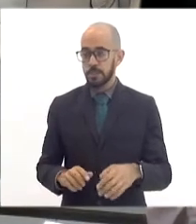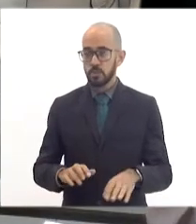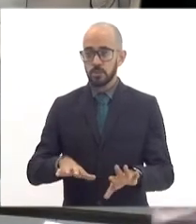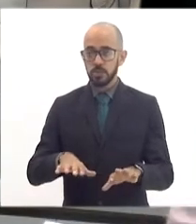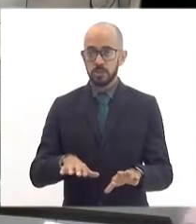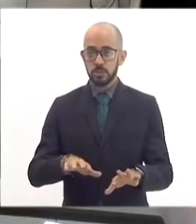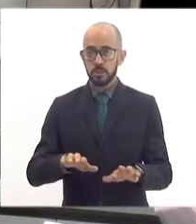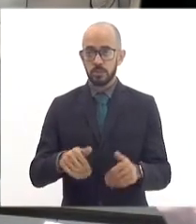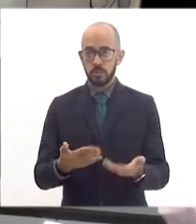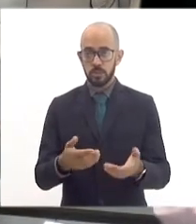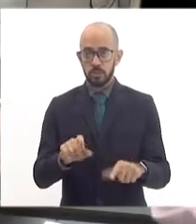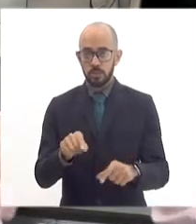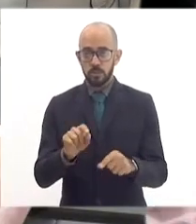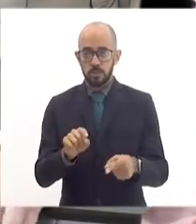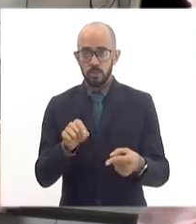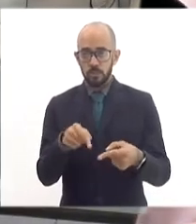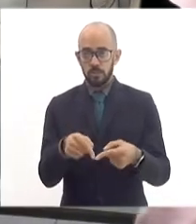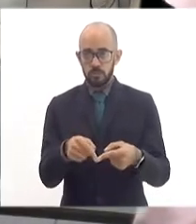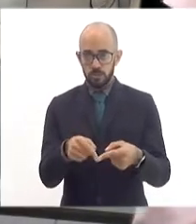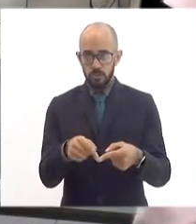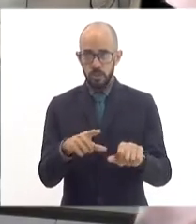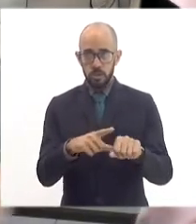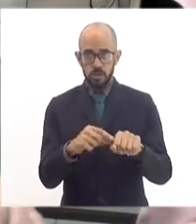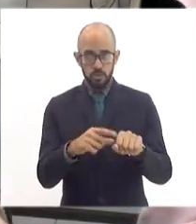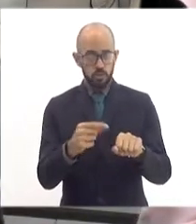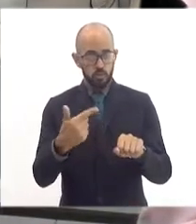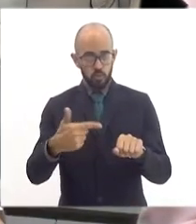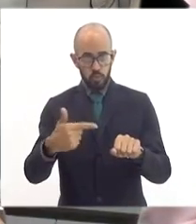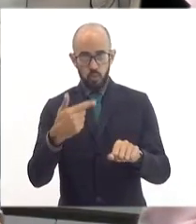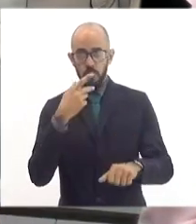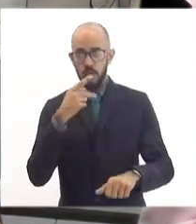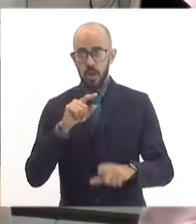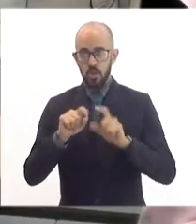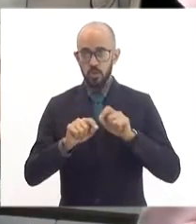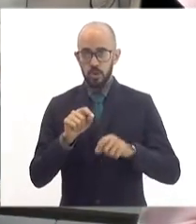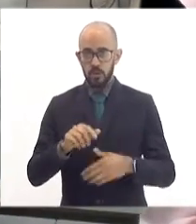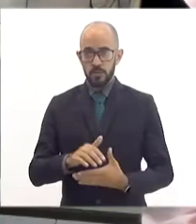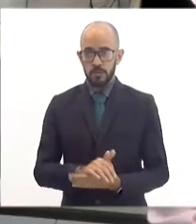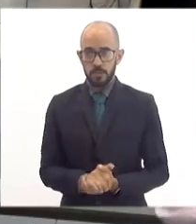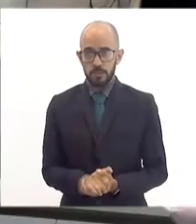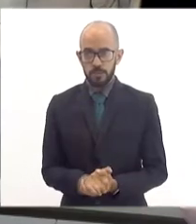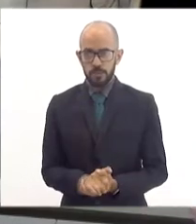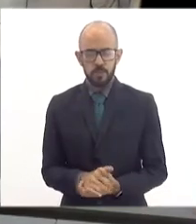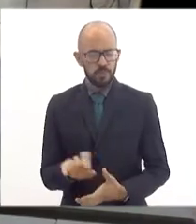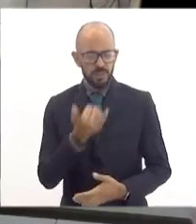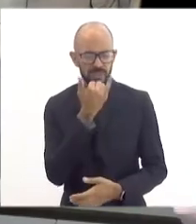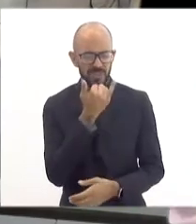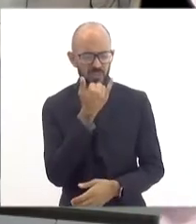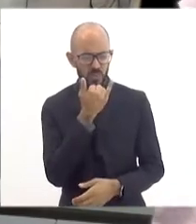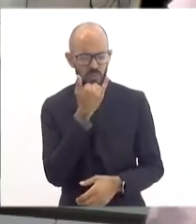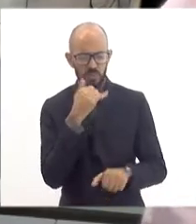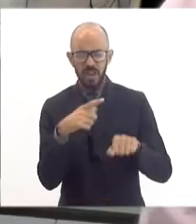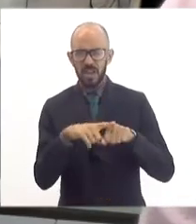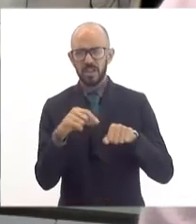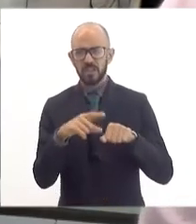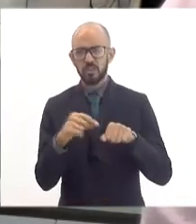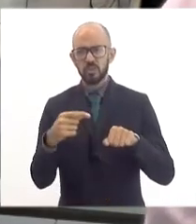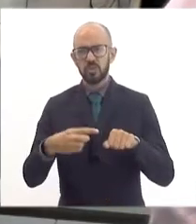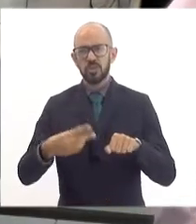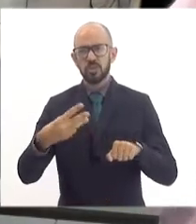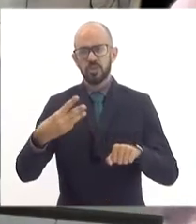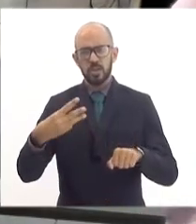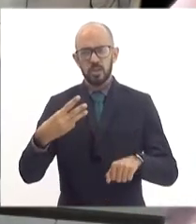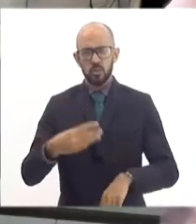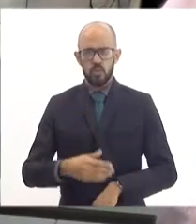iriam para o Fundo de Previdência. Artigo 2º. Artigo 2º. Artigo 2º não. Artigo 2º é o título público. É